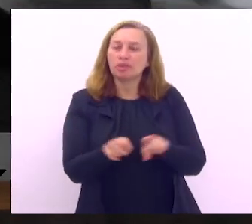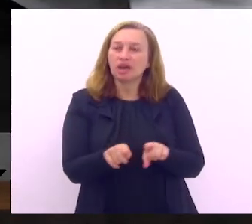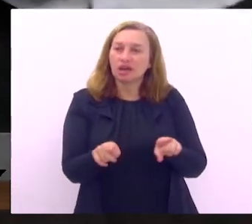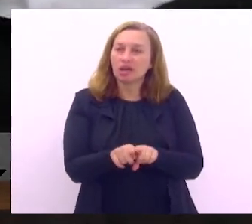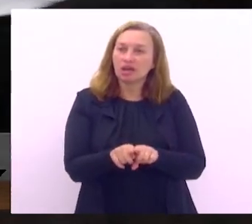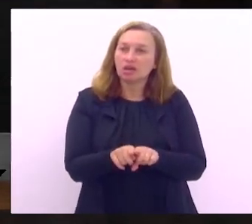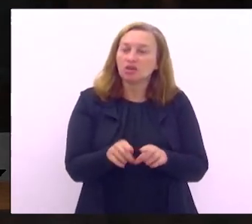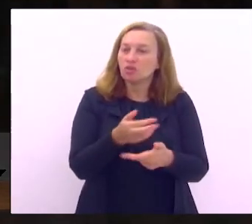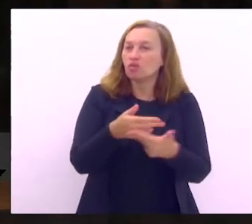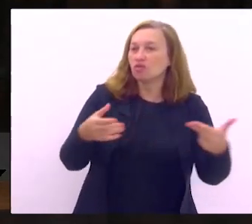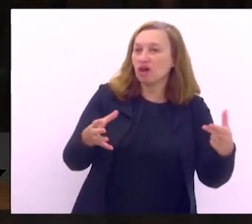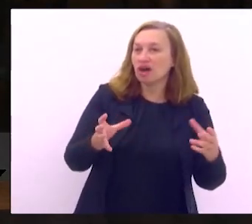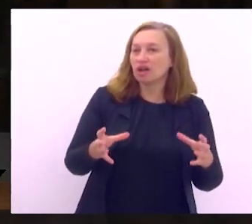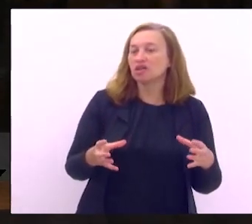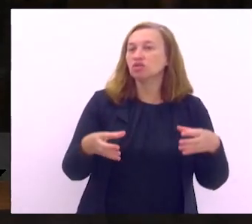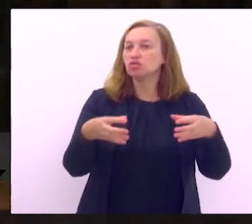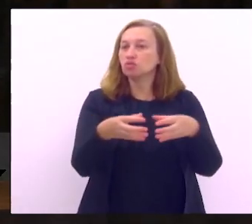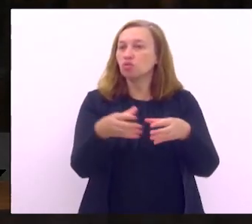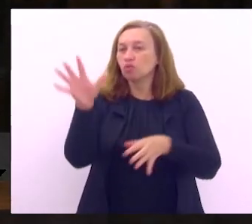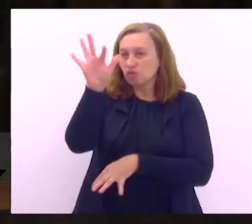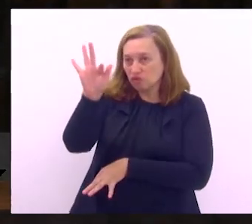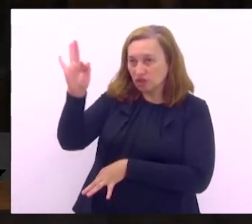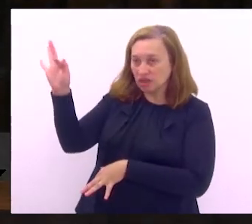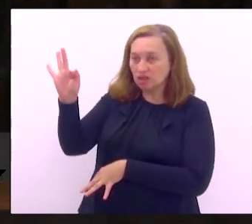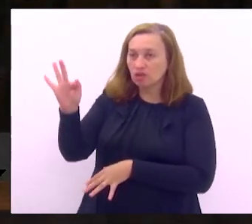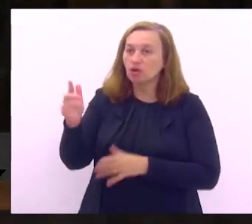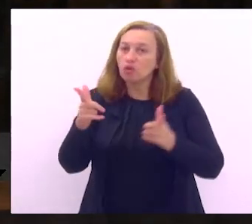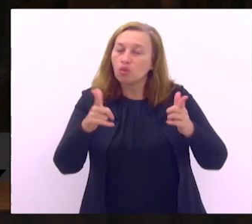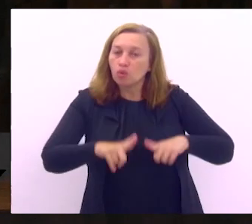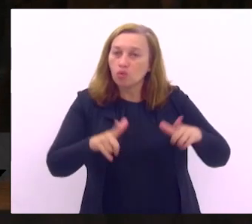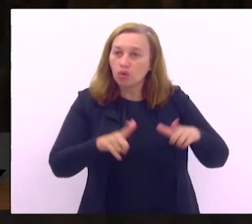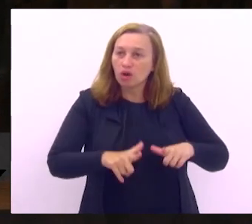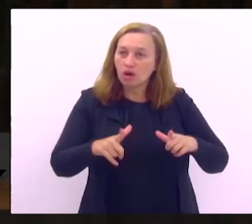as confederações, com as federações locais e,